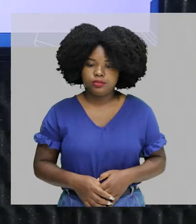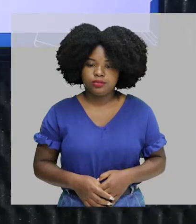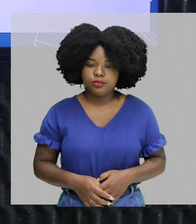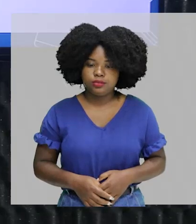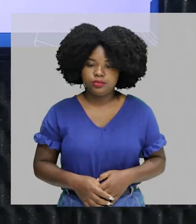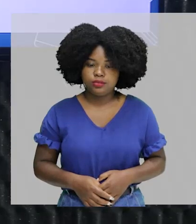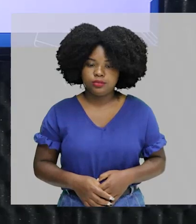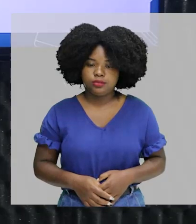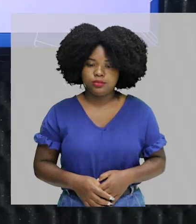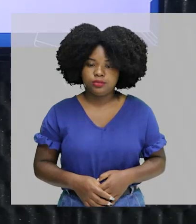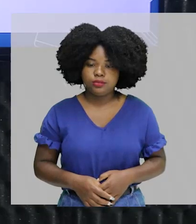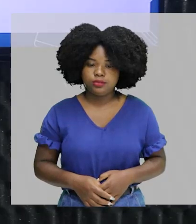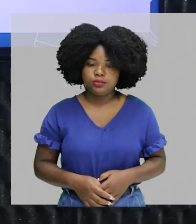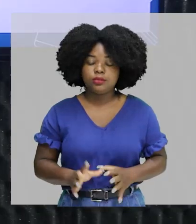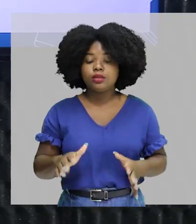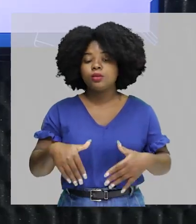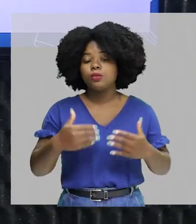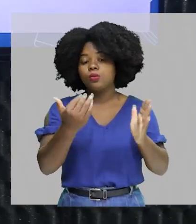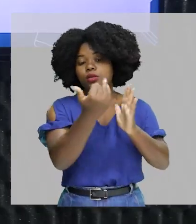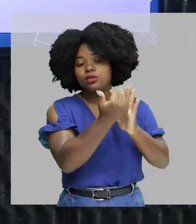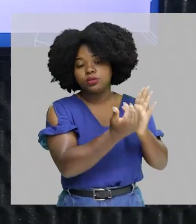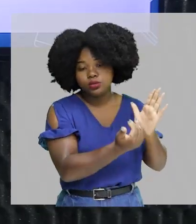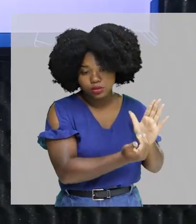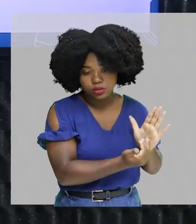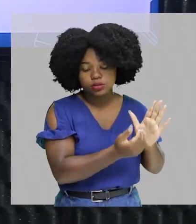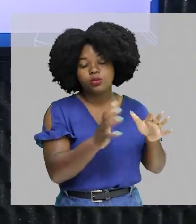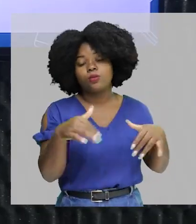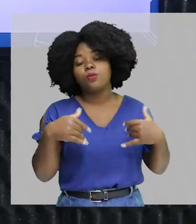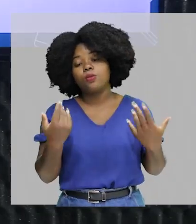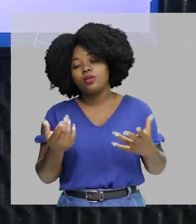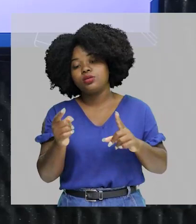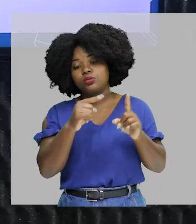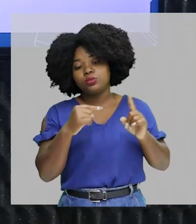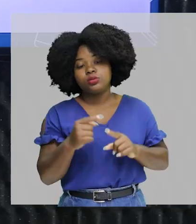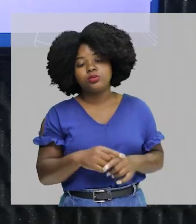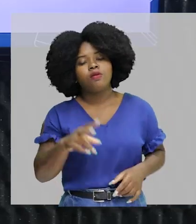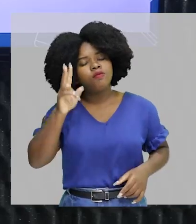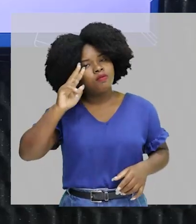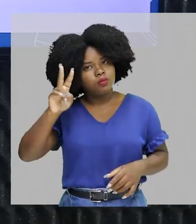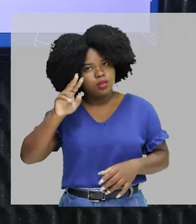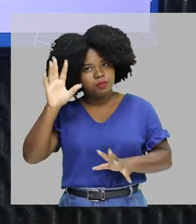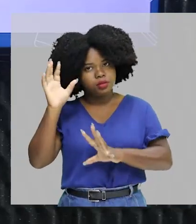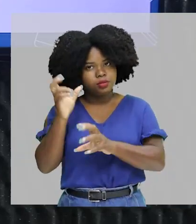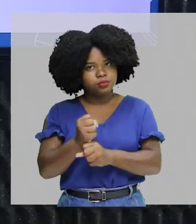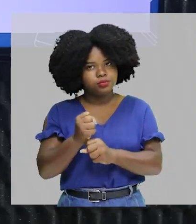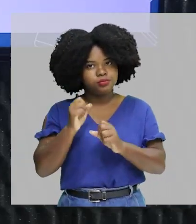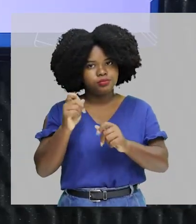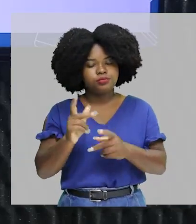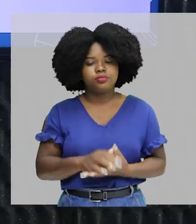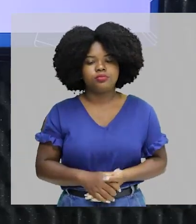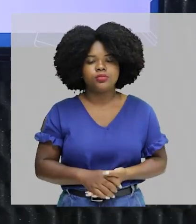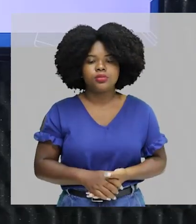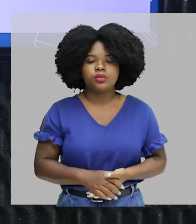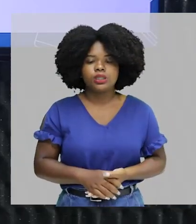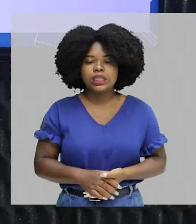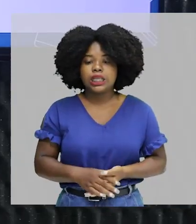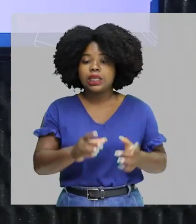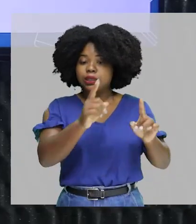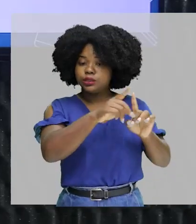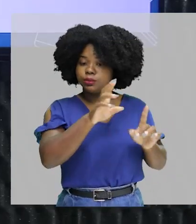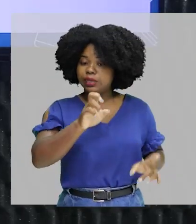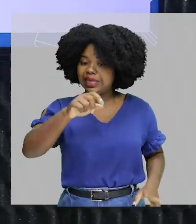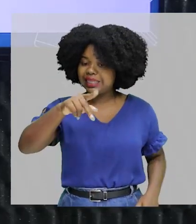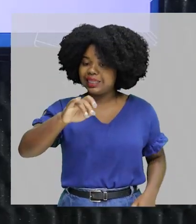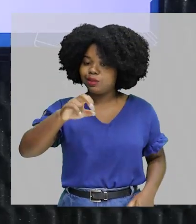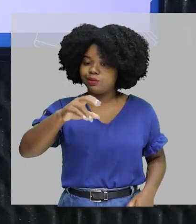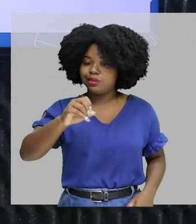classes. Aí ele quer saber quais são as classes, né, dos equinodermos. Vamos lembrar aqui, pessoal. Aqueles equinodermos que